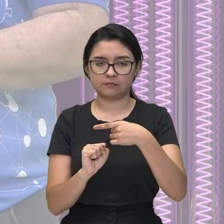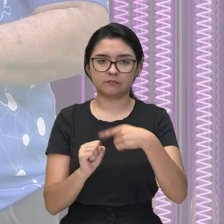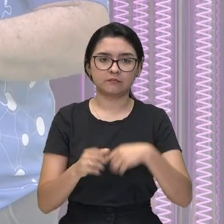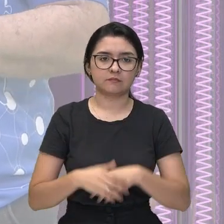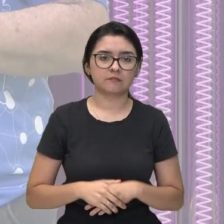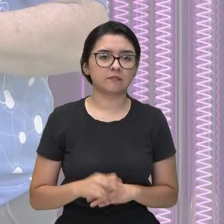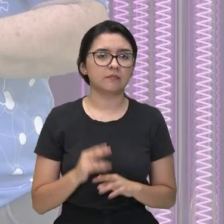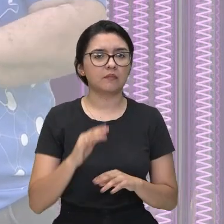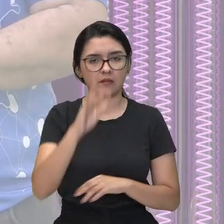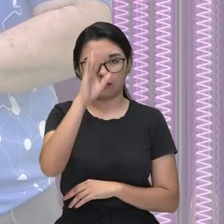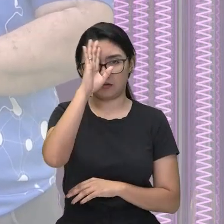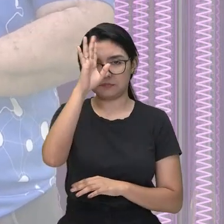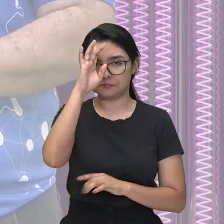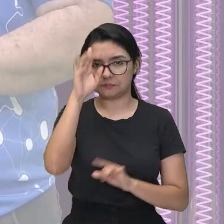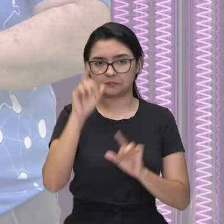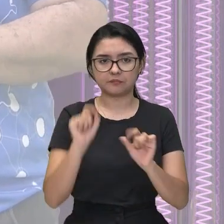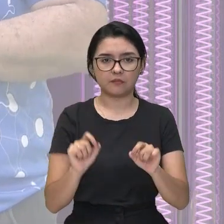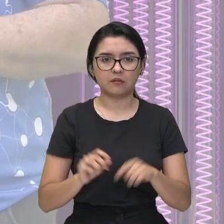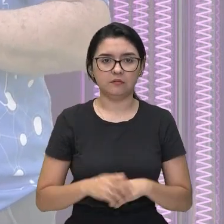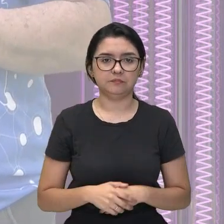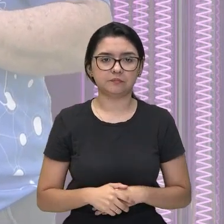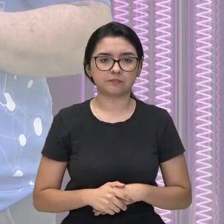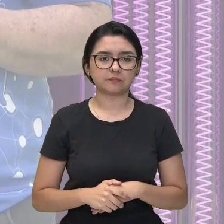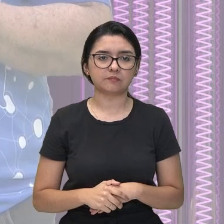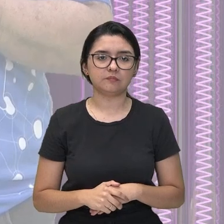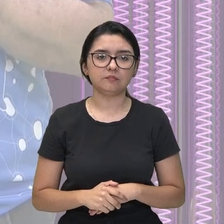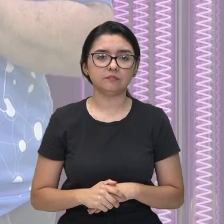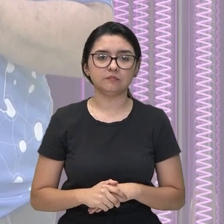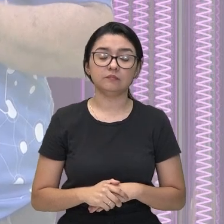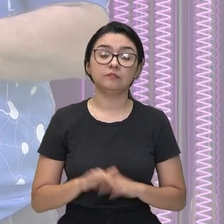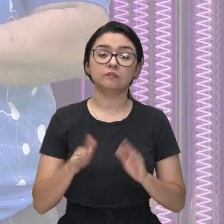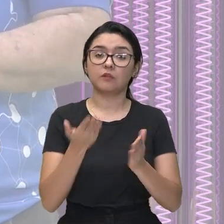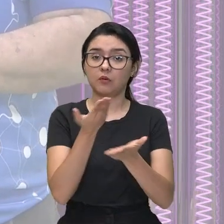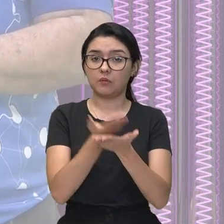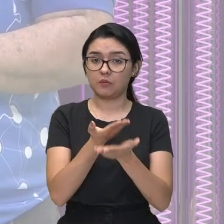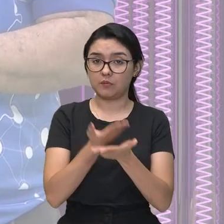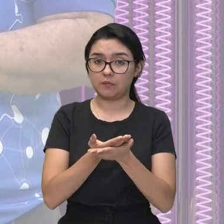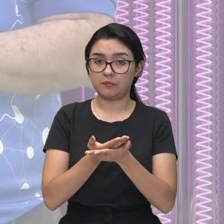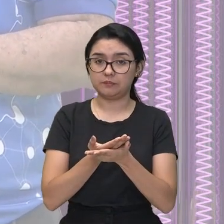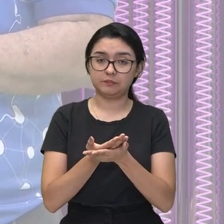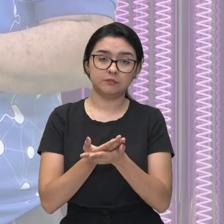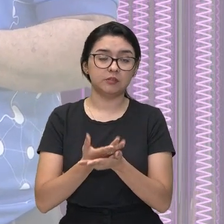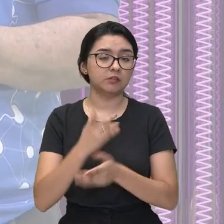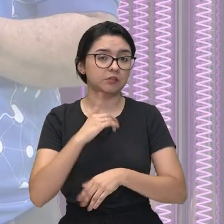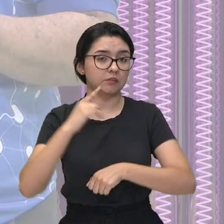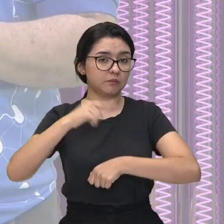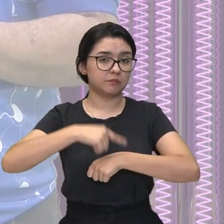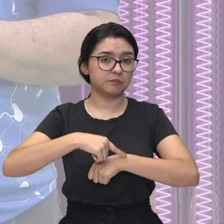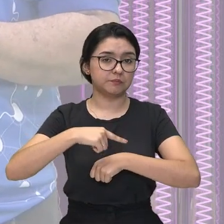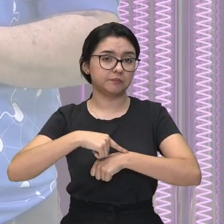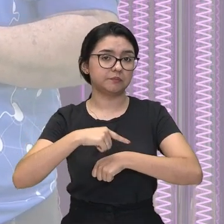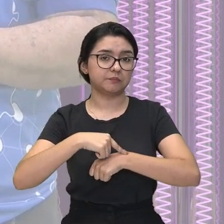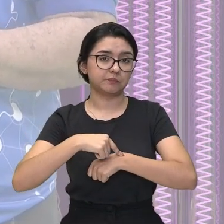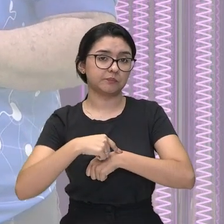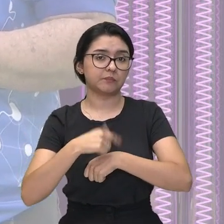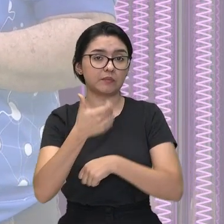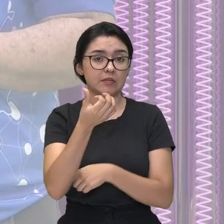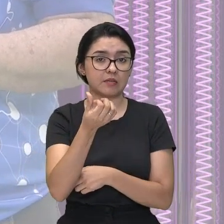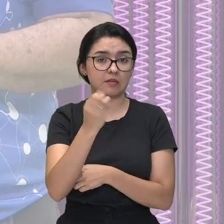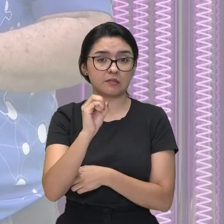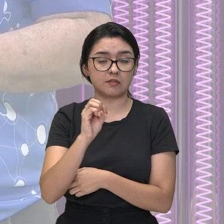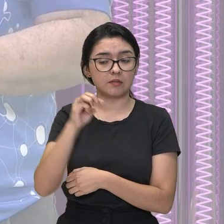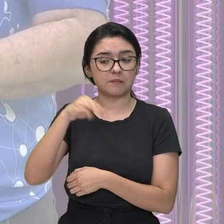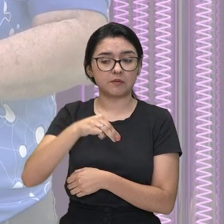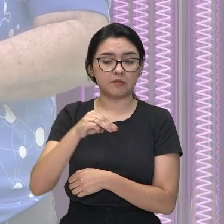só. Imagina aí, ó, que uma aula tem duração de 60 minutos. Olha só. Se já